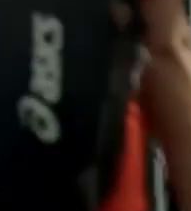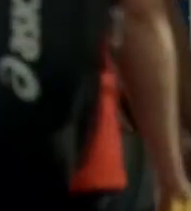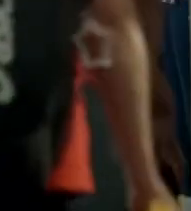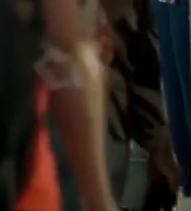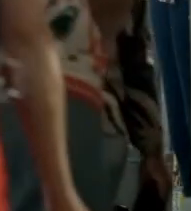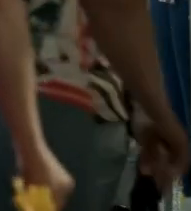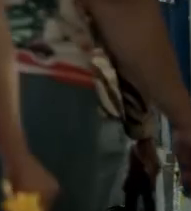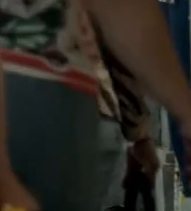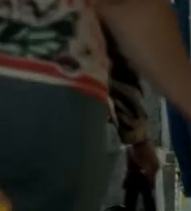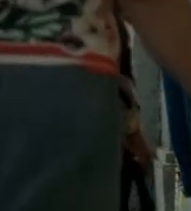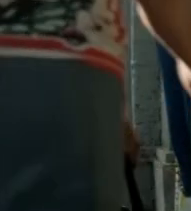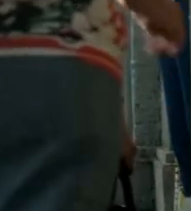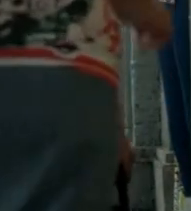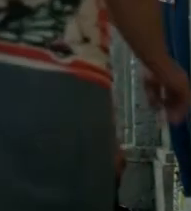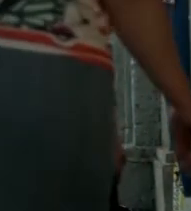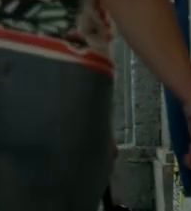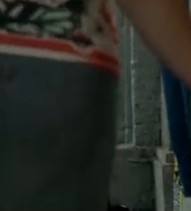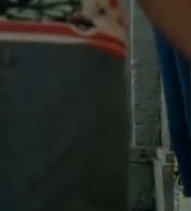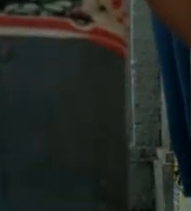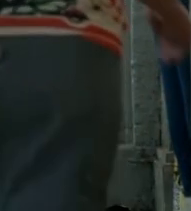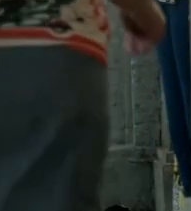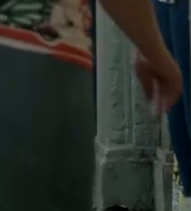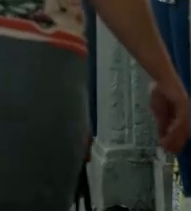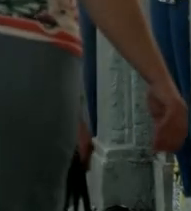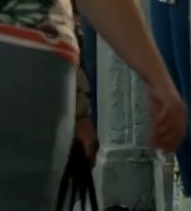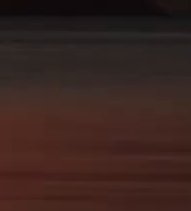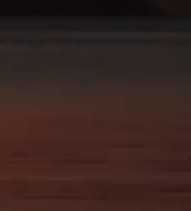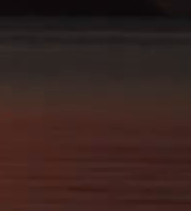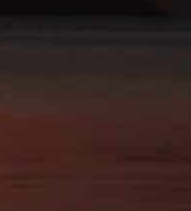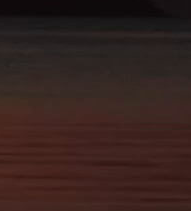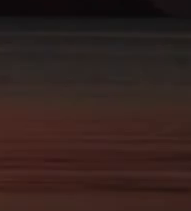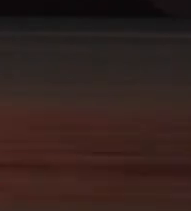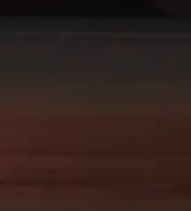cada bravo cidadão.